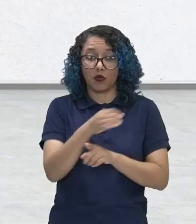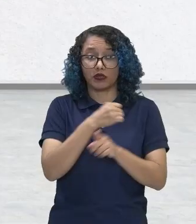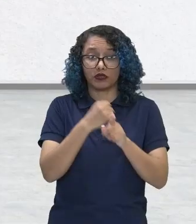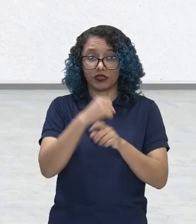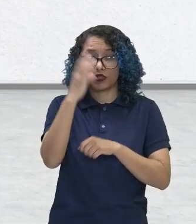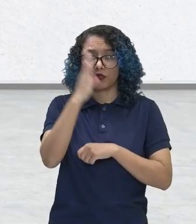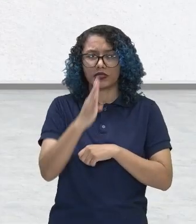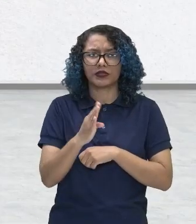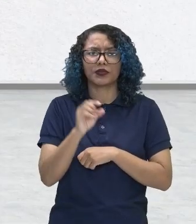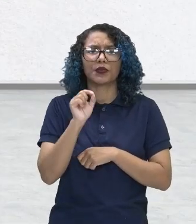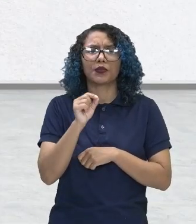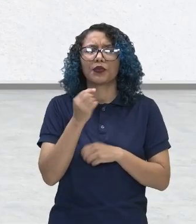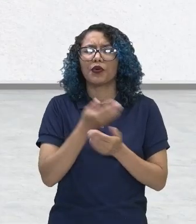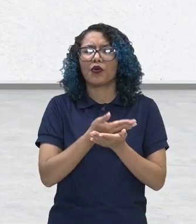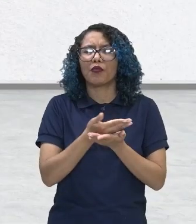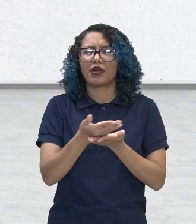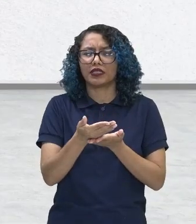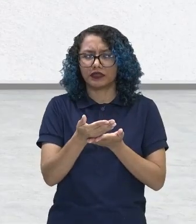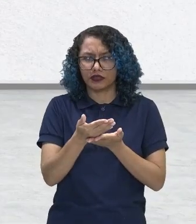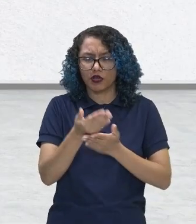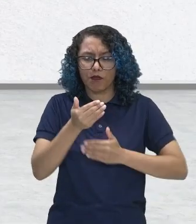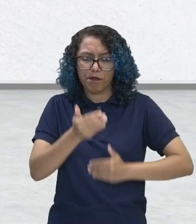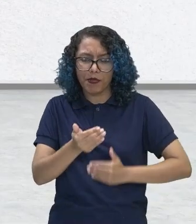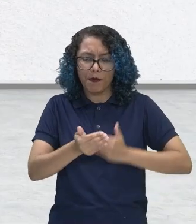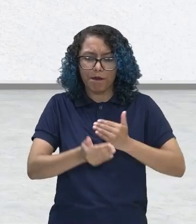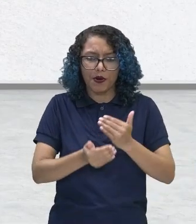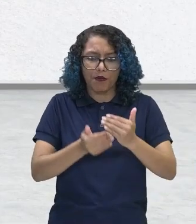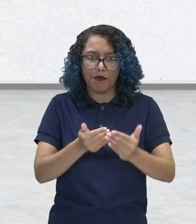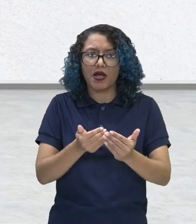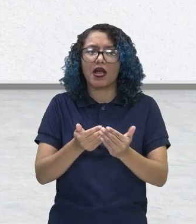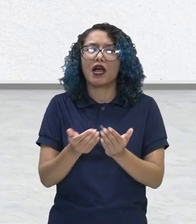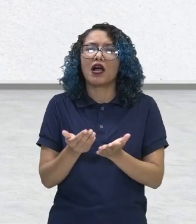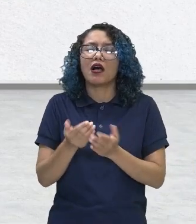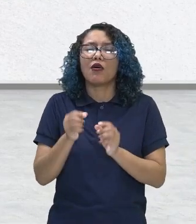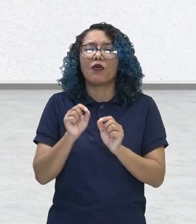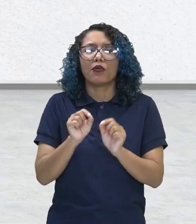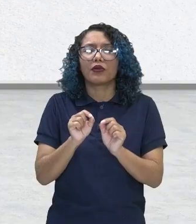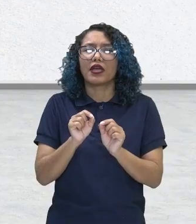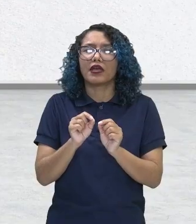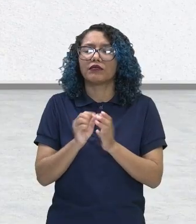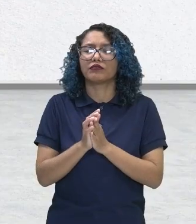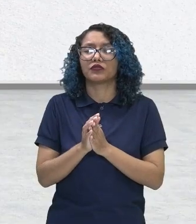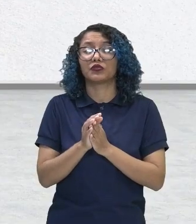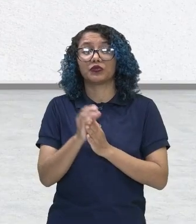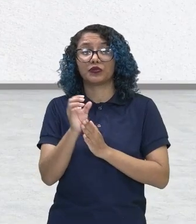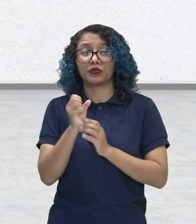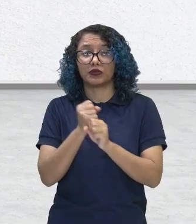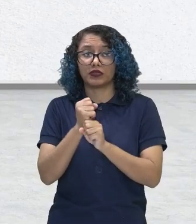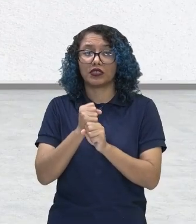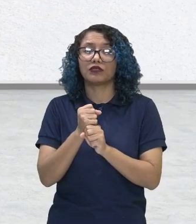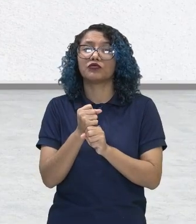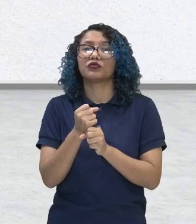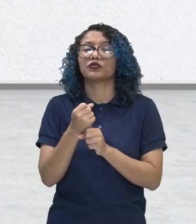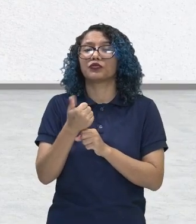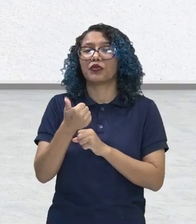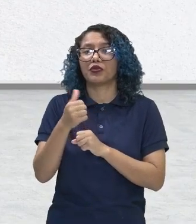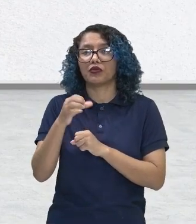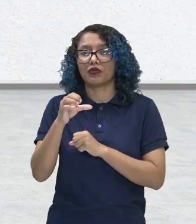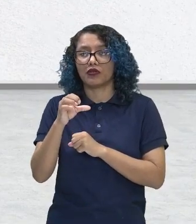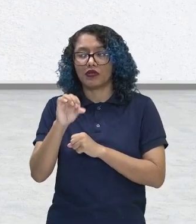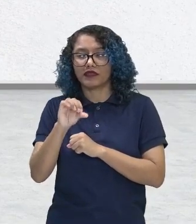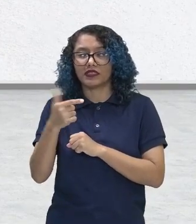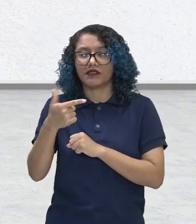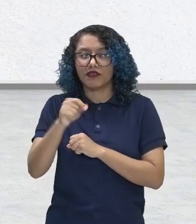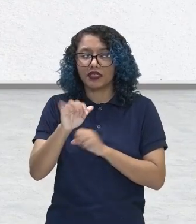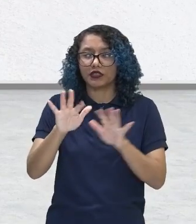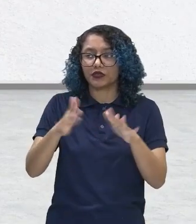sociologia brasileira, começou a dar seus primeiros passos a partir dos anos de 1920 e 1930 do século XX. Os